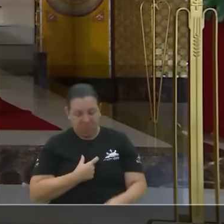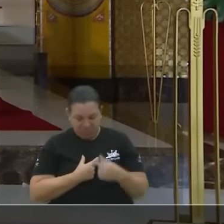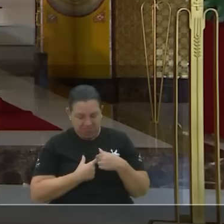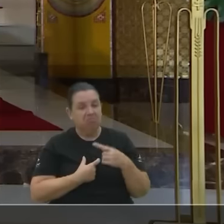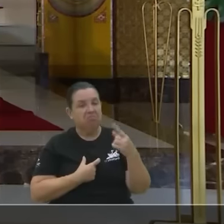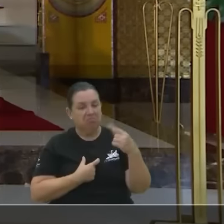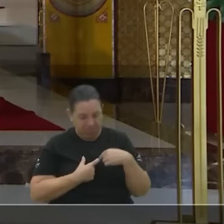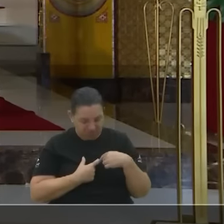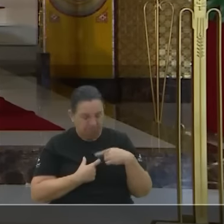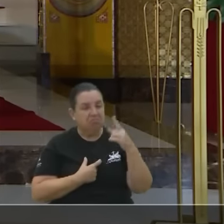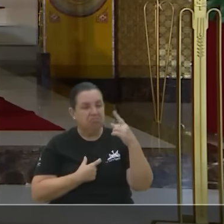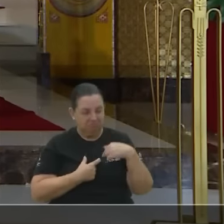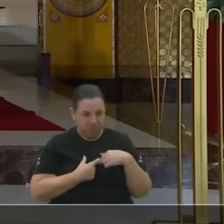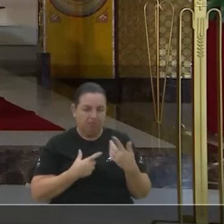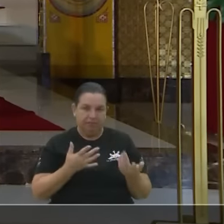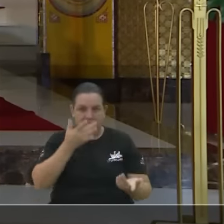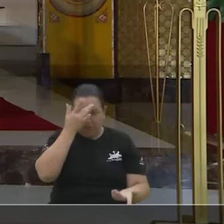Piada antiga, né?